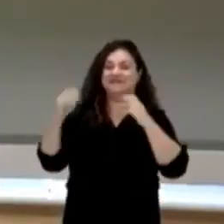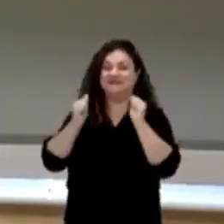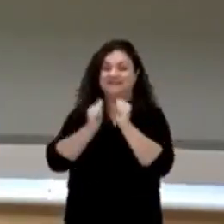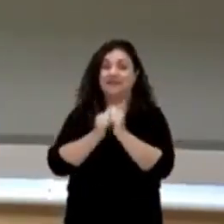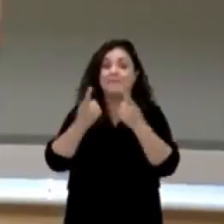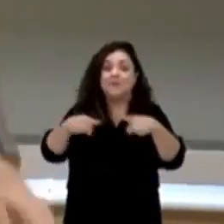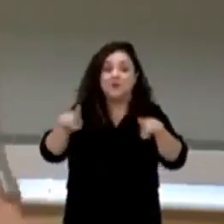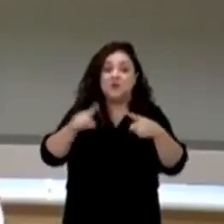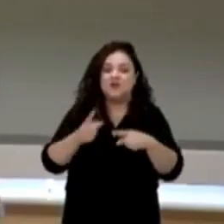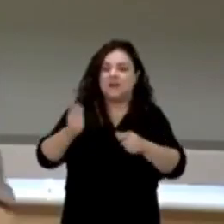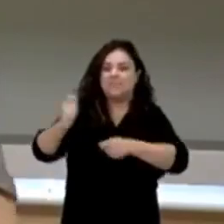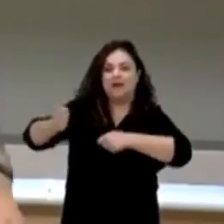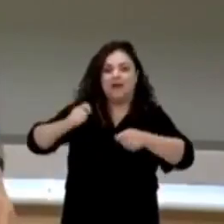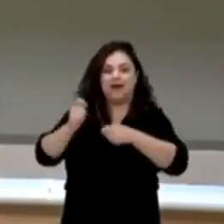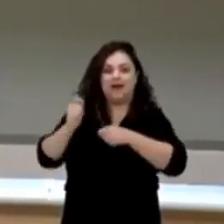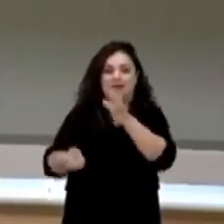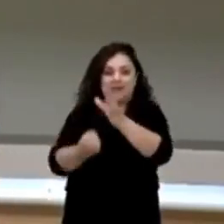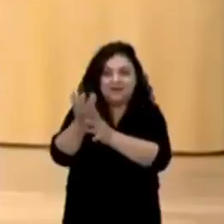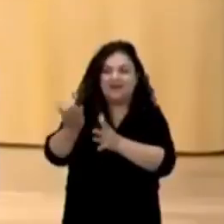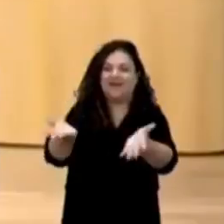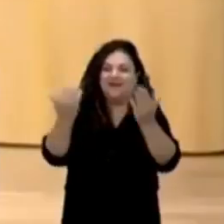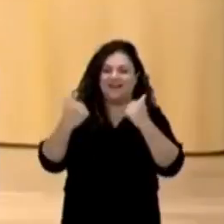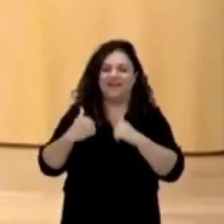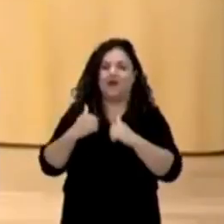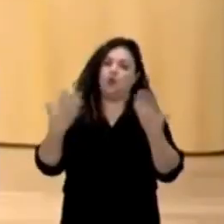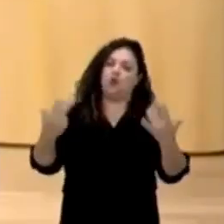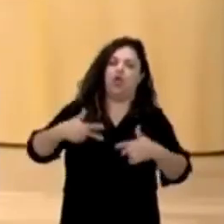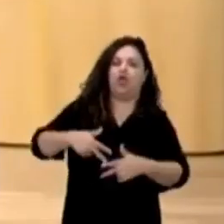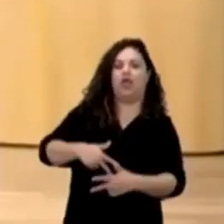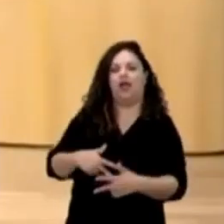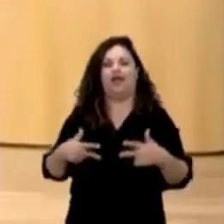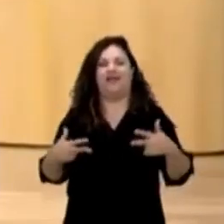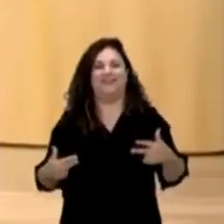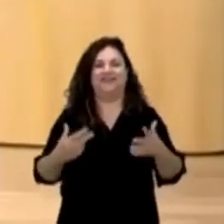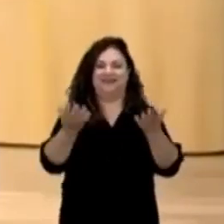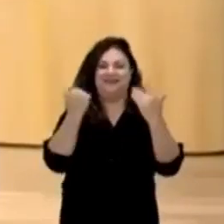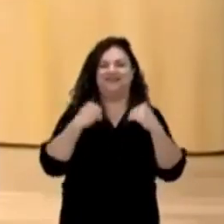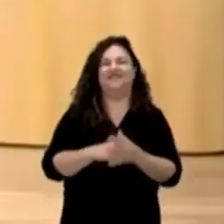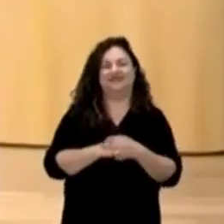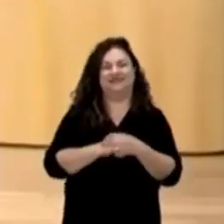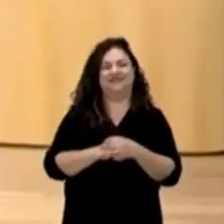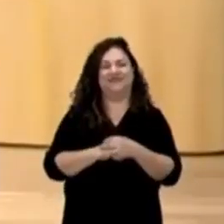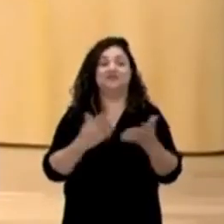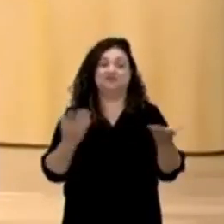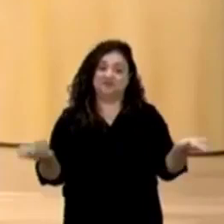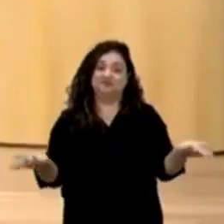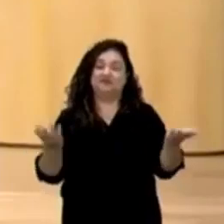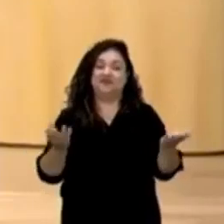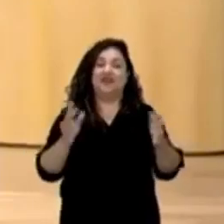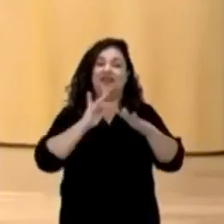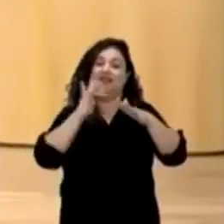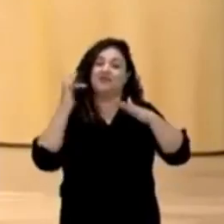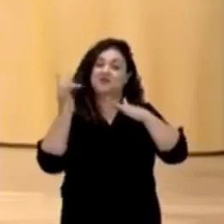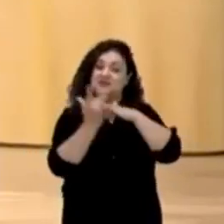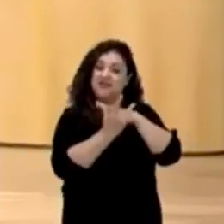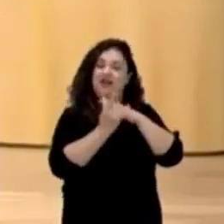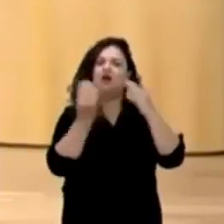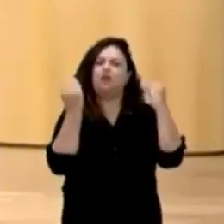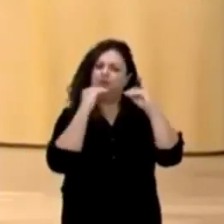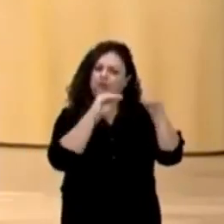uma música e monta uma bandinha. Toma. Ou um grupo de rap, pode ser. E compartilhem com a gente também, né? Nas redes